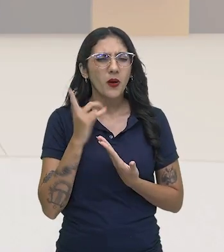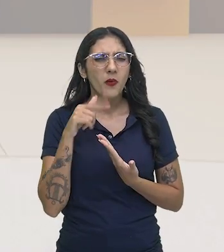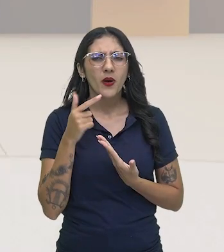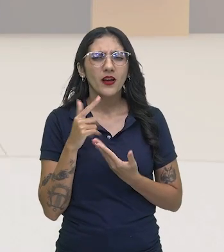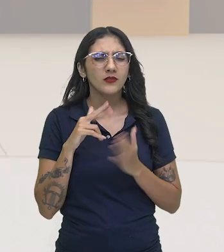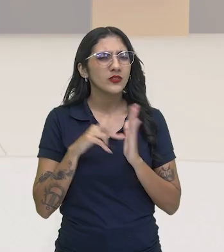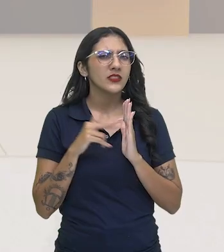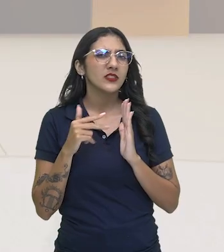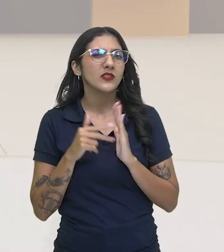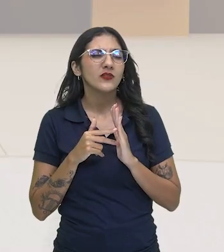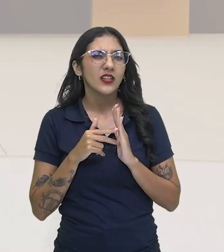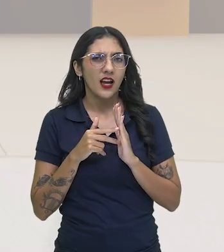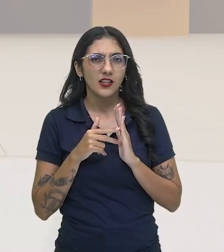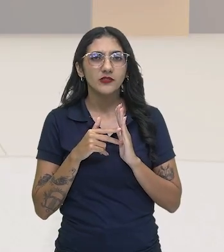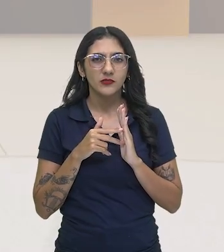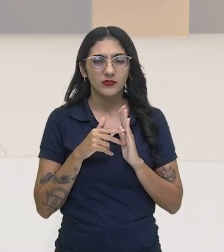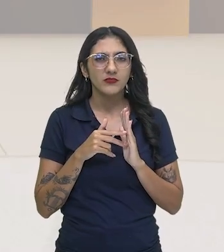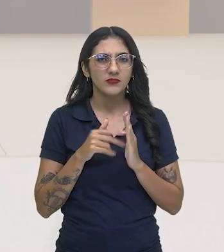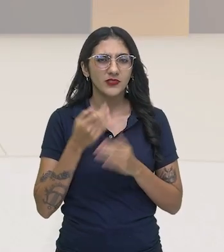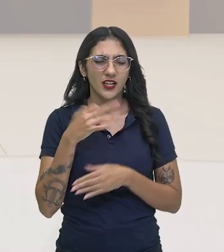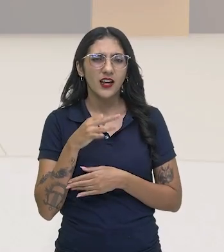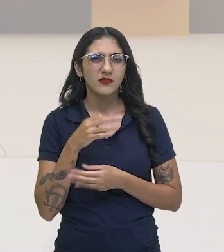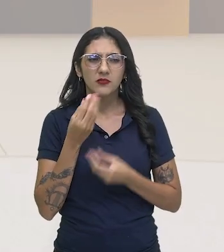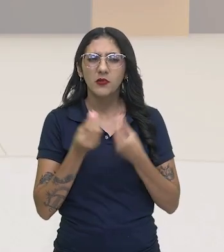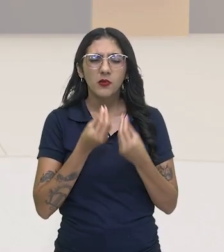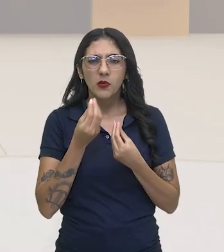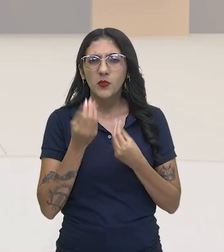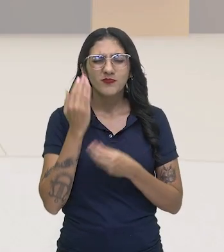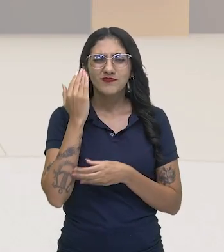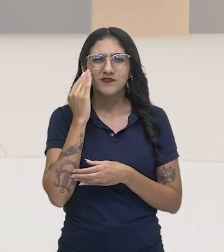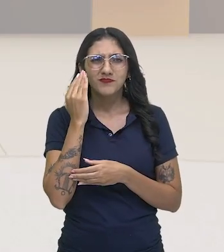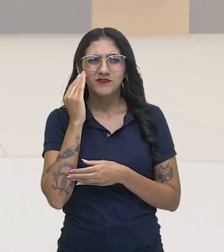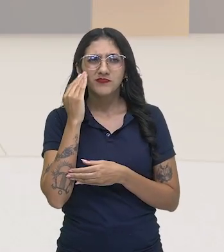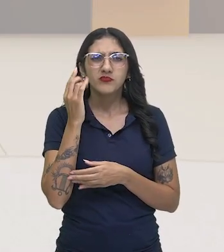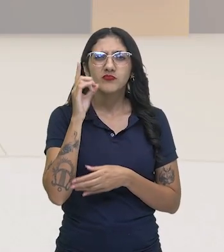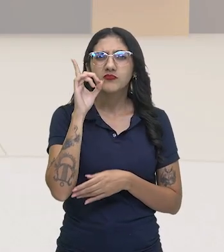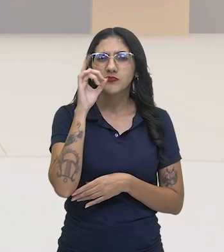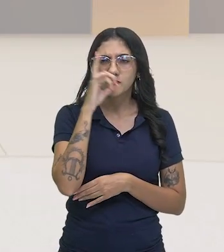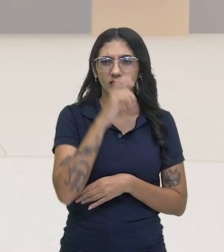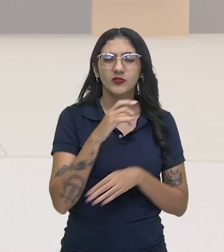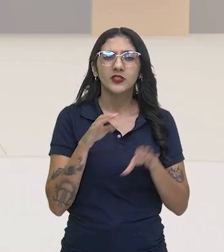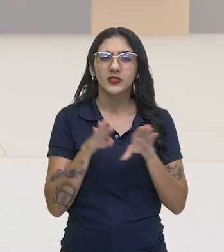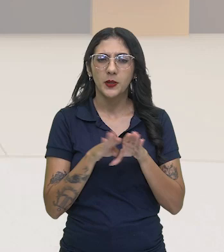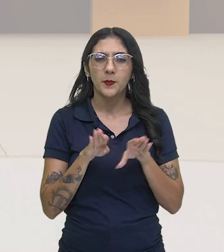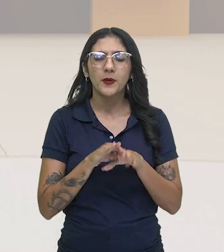dentro da minha língua, digamos, materna, talvez? Isso mesmo, tem um alcance